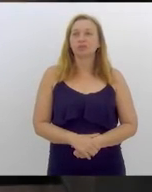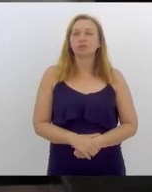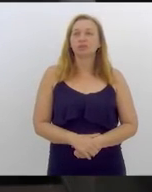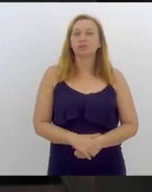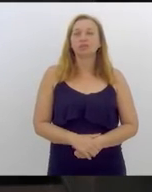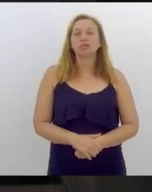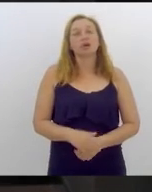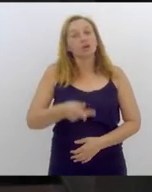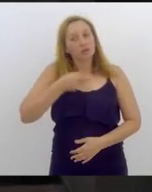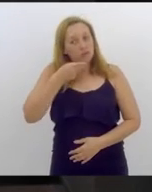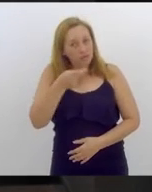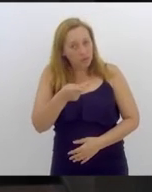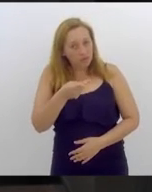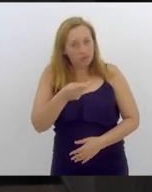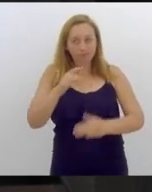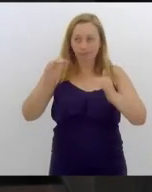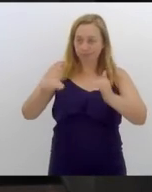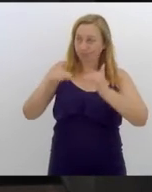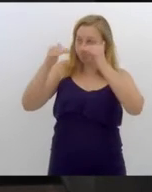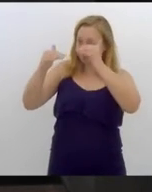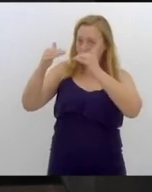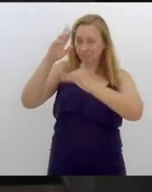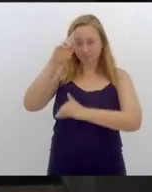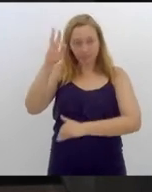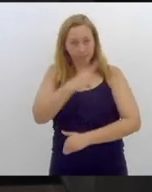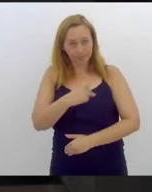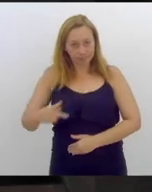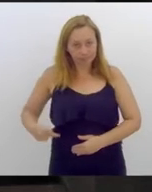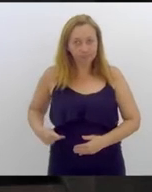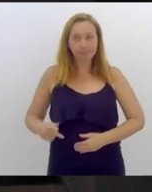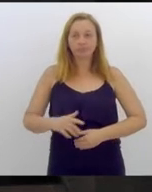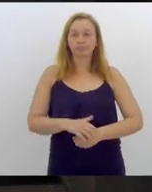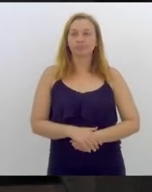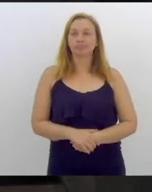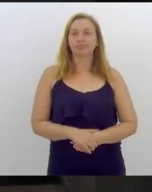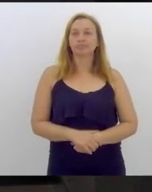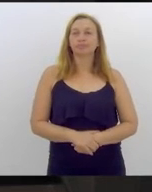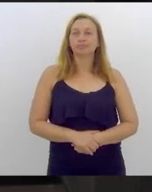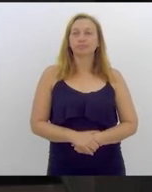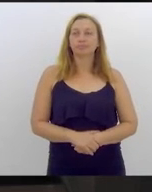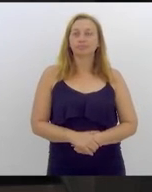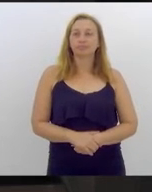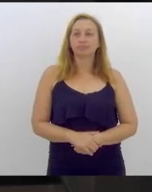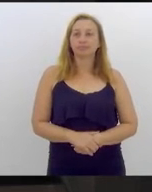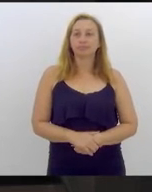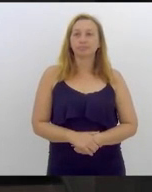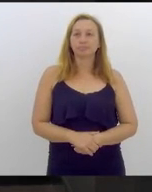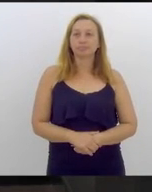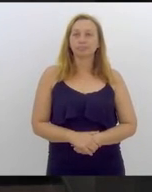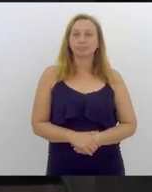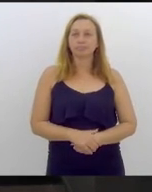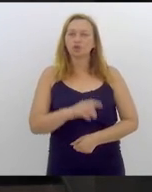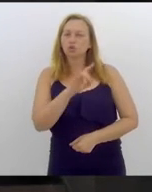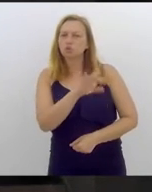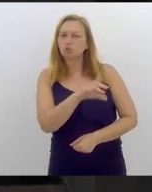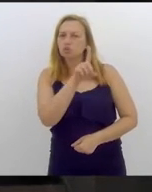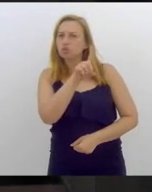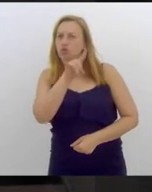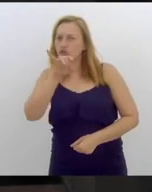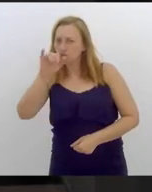eu confesso a vossa excelência a senhora presidente que nos últimos